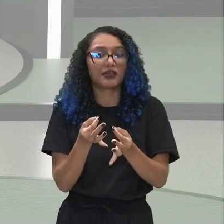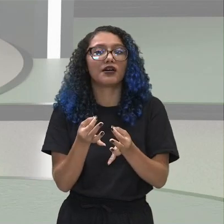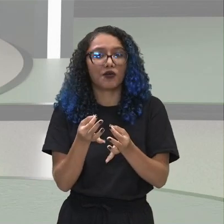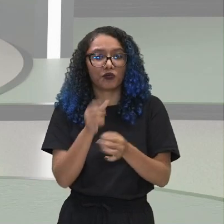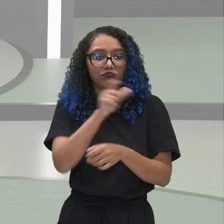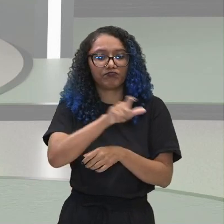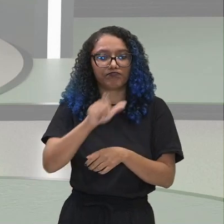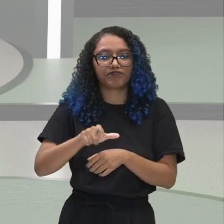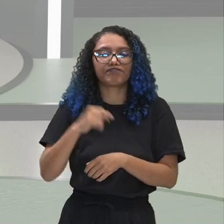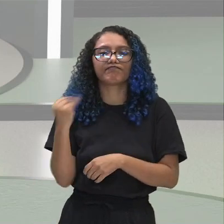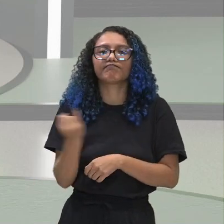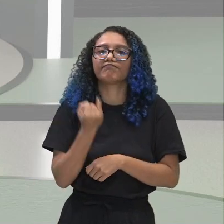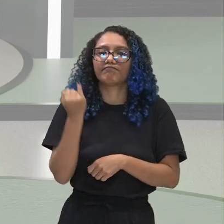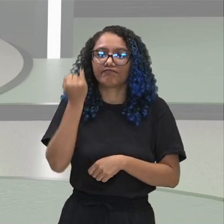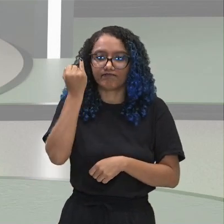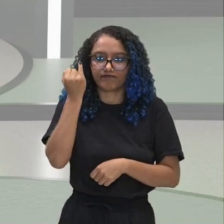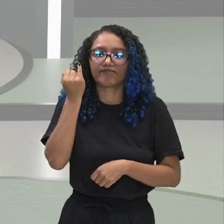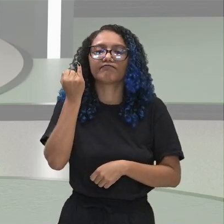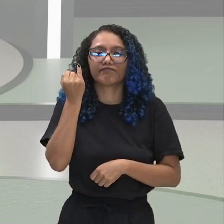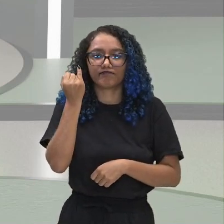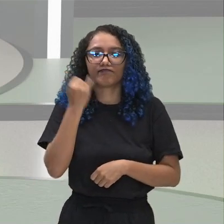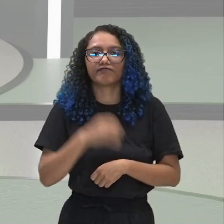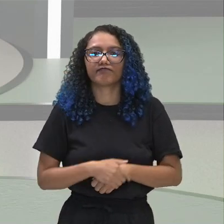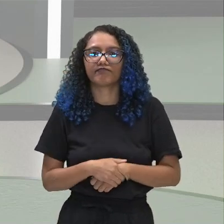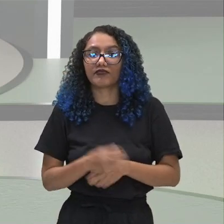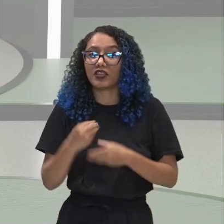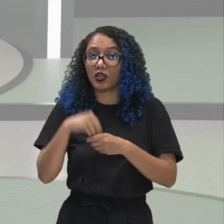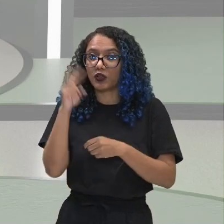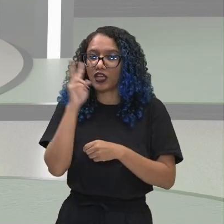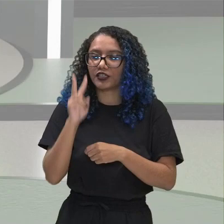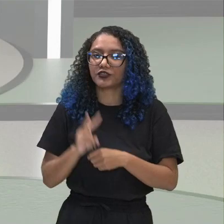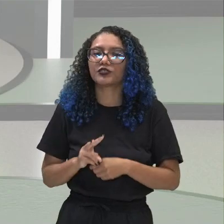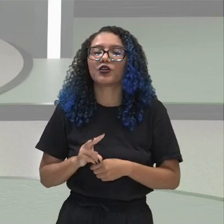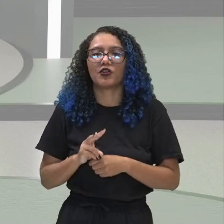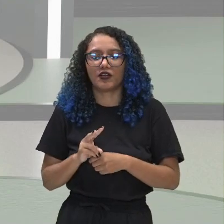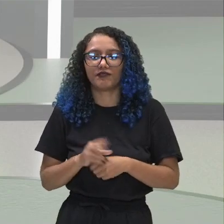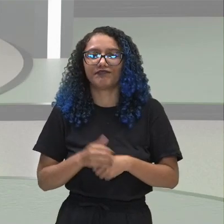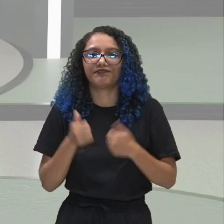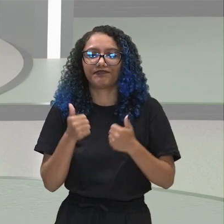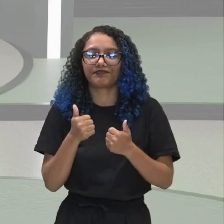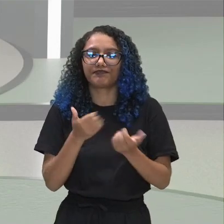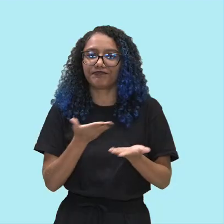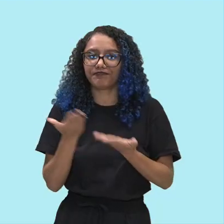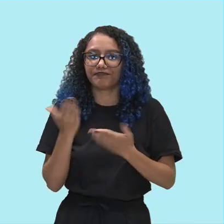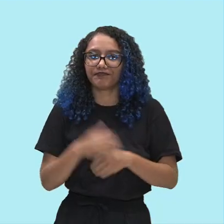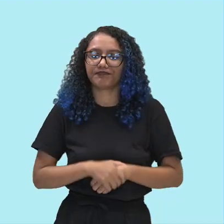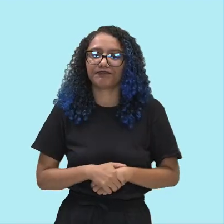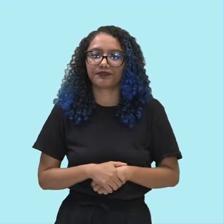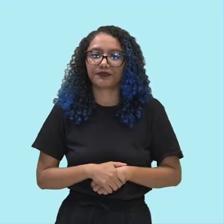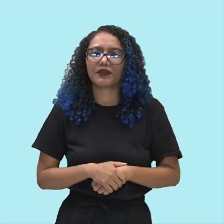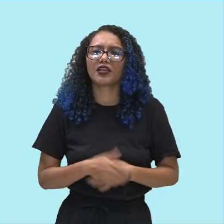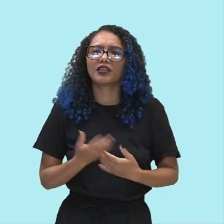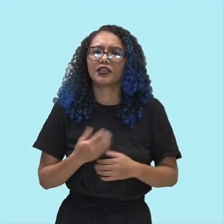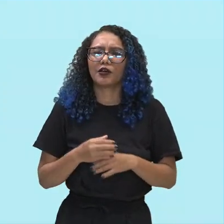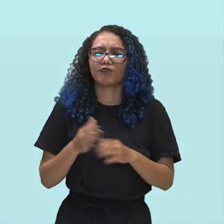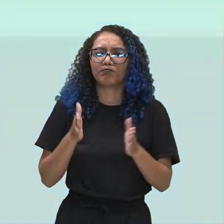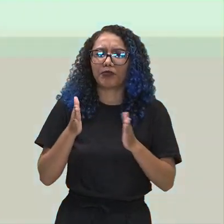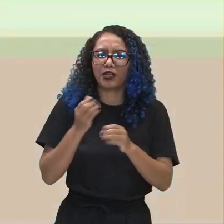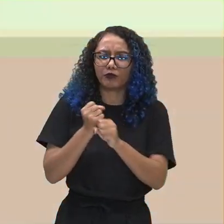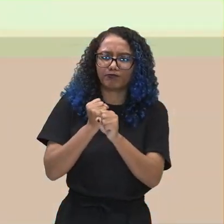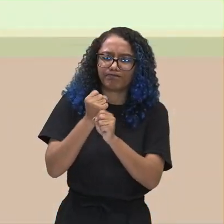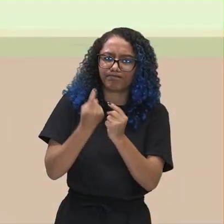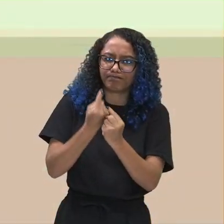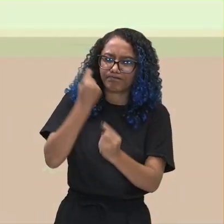personagens importantes dentro dessa saga do Desvendando o Nosso Código Genético. Vamos lá? Nos últimos 100 anos,